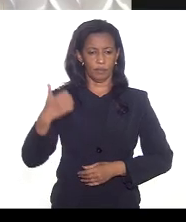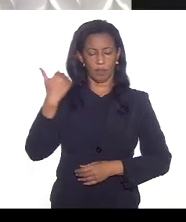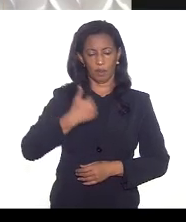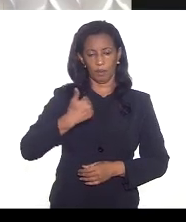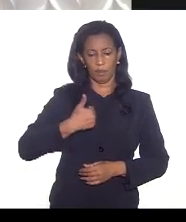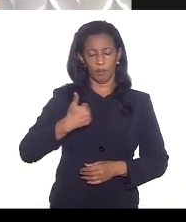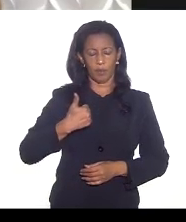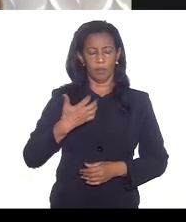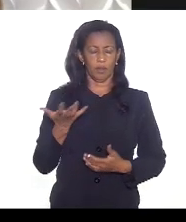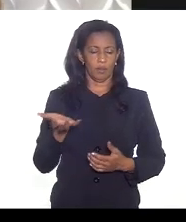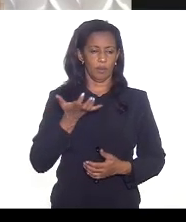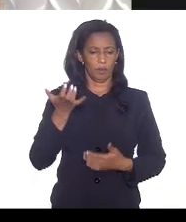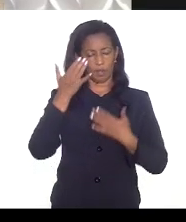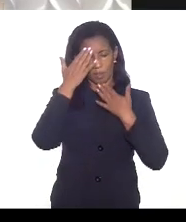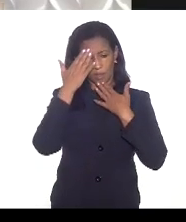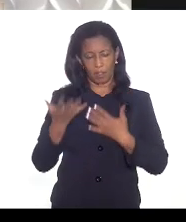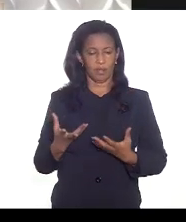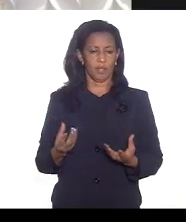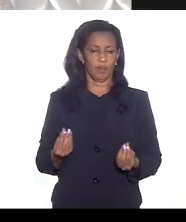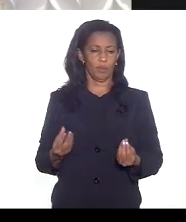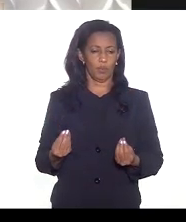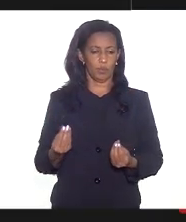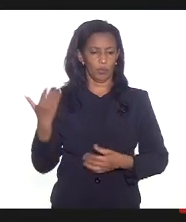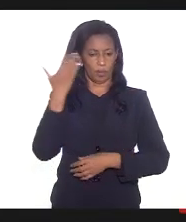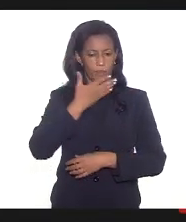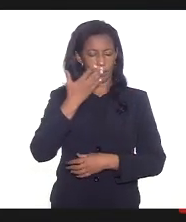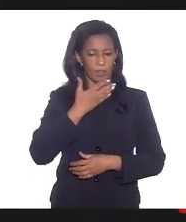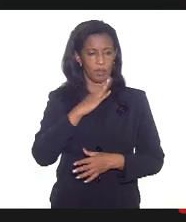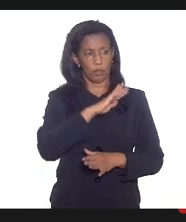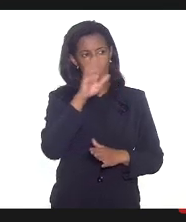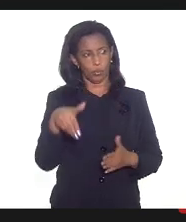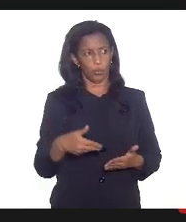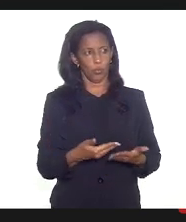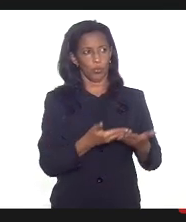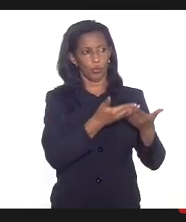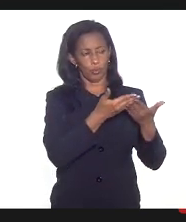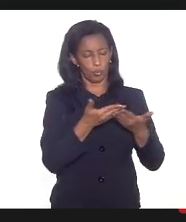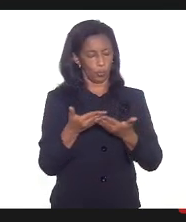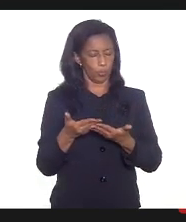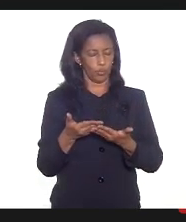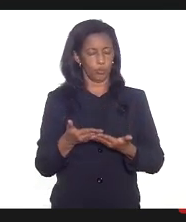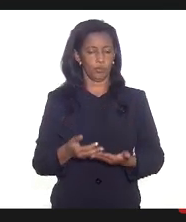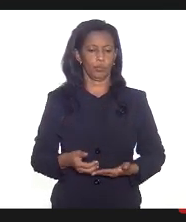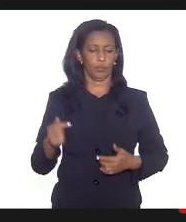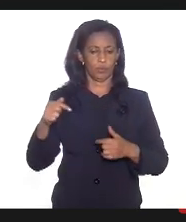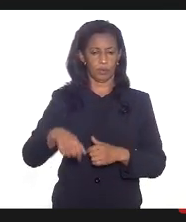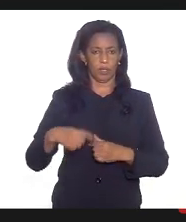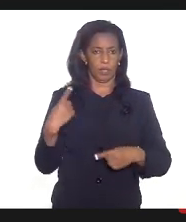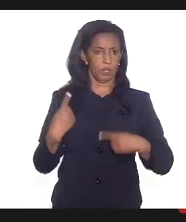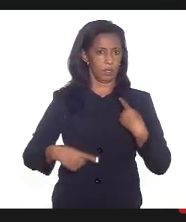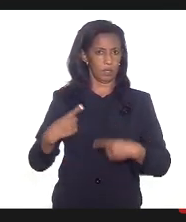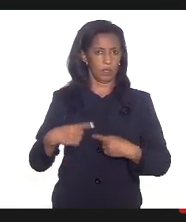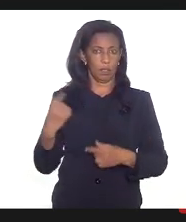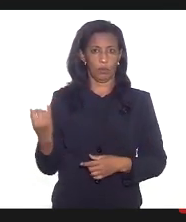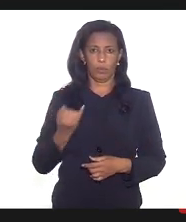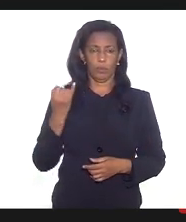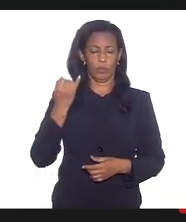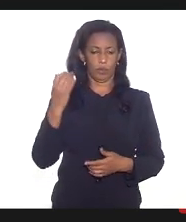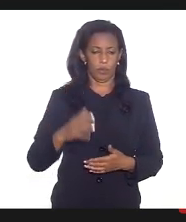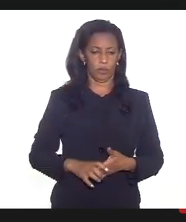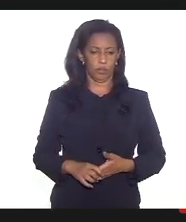eu queria agradecer muito a presença de todos e todas aqui né esse debate tão